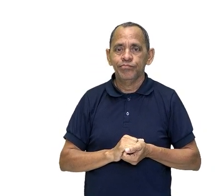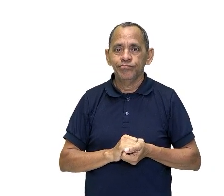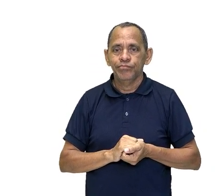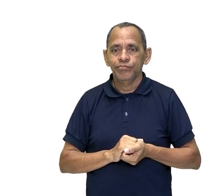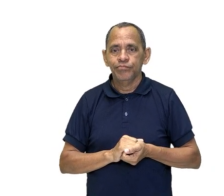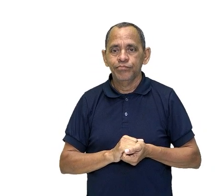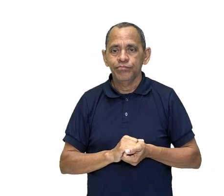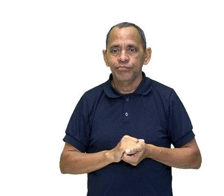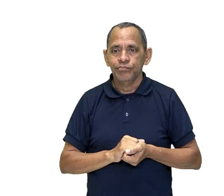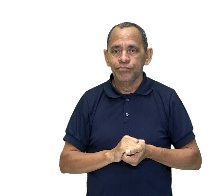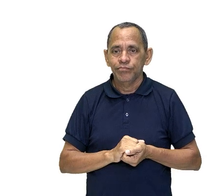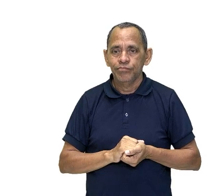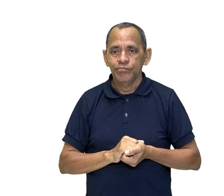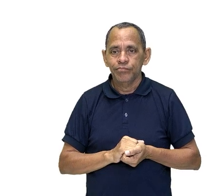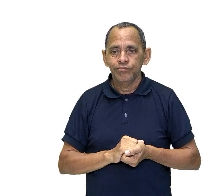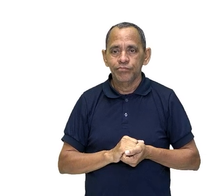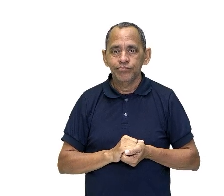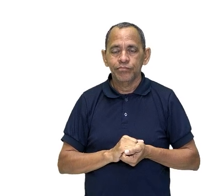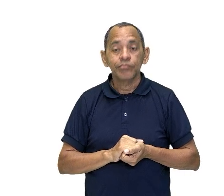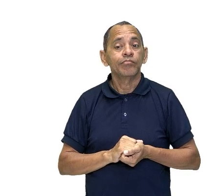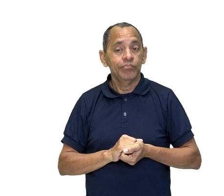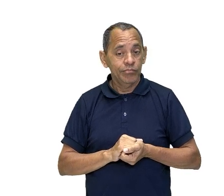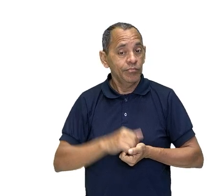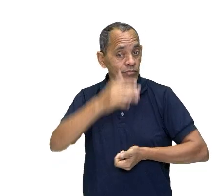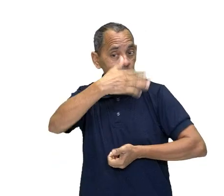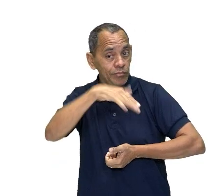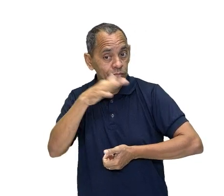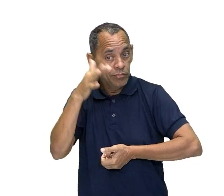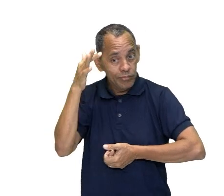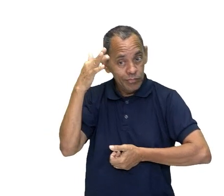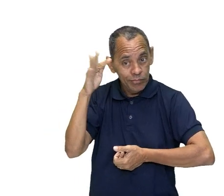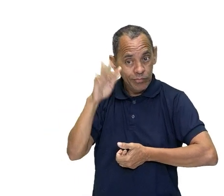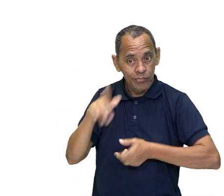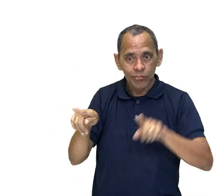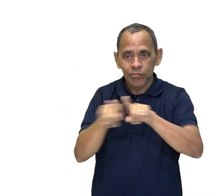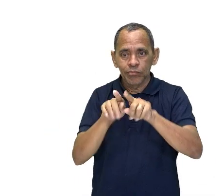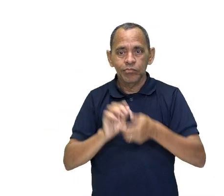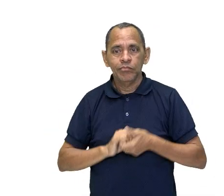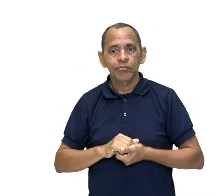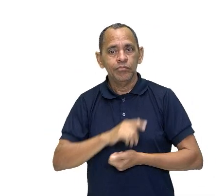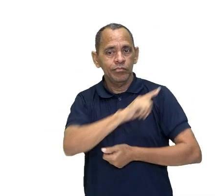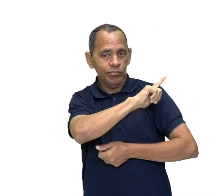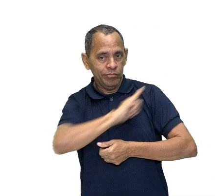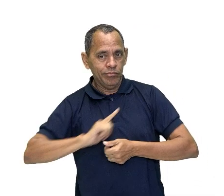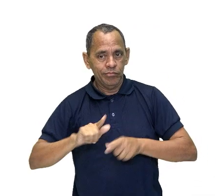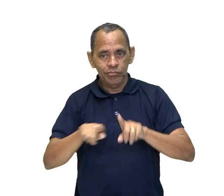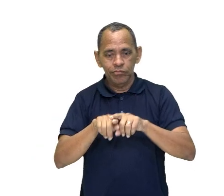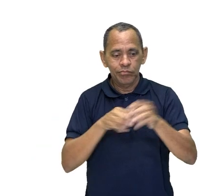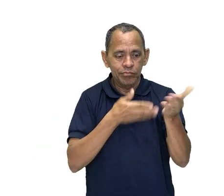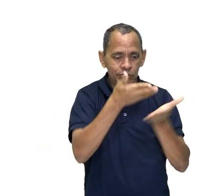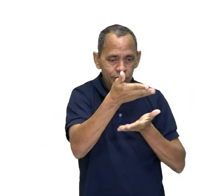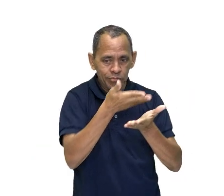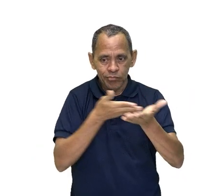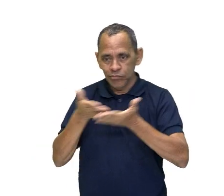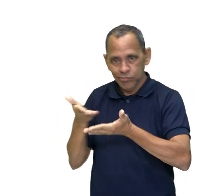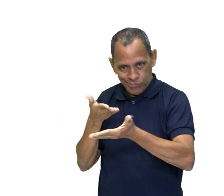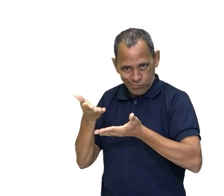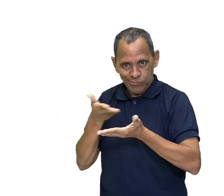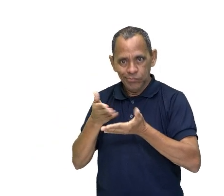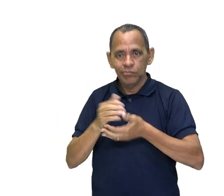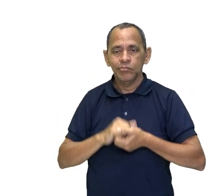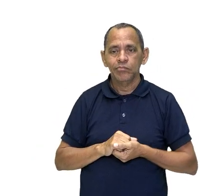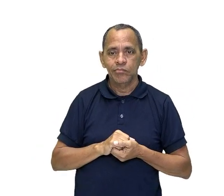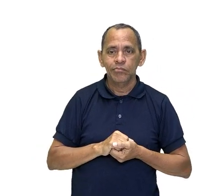ilustrando um camarada da esfera federal e os seus governadores, essa política da troca de favores, do toma lá da cá, que